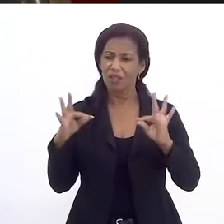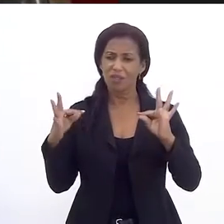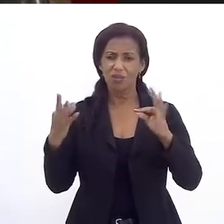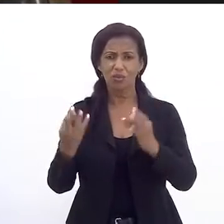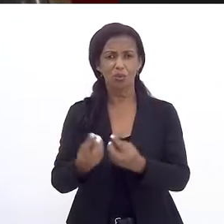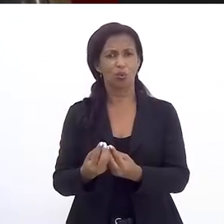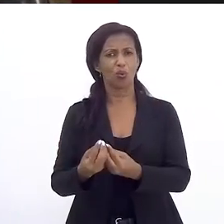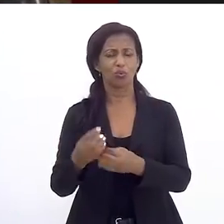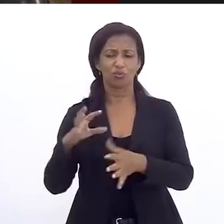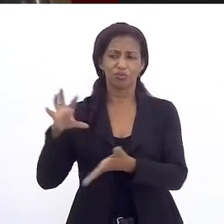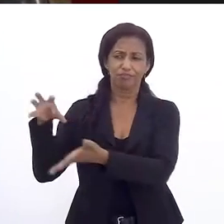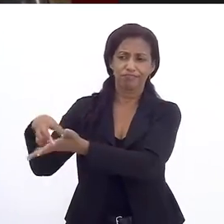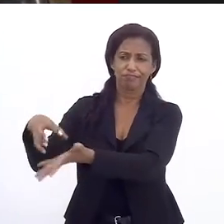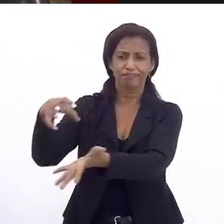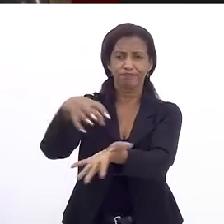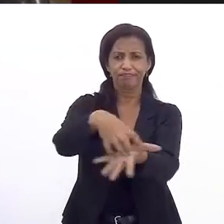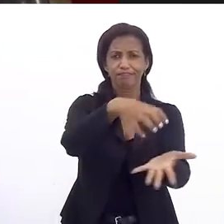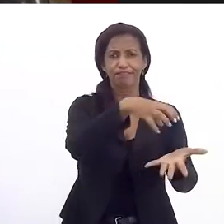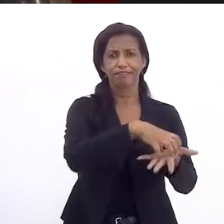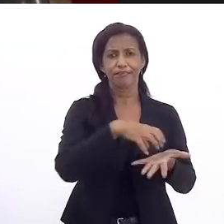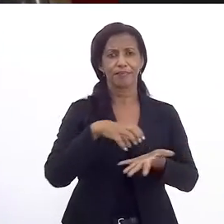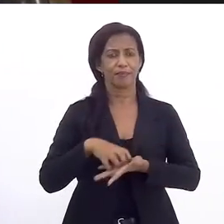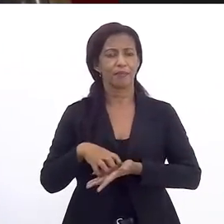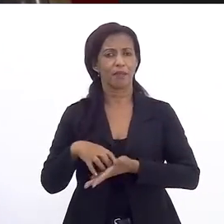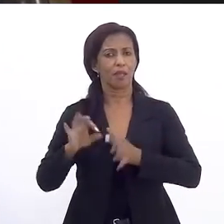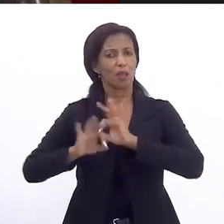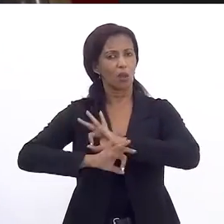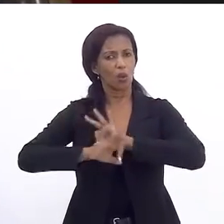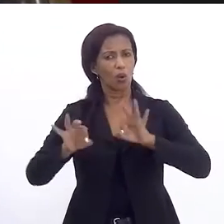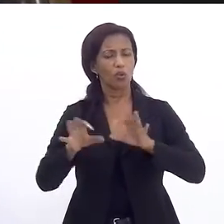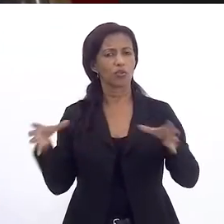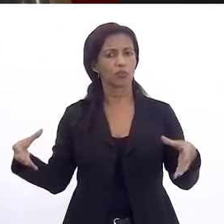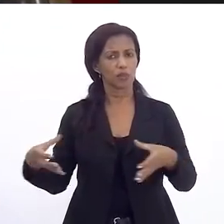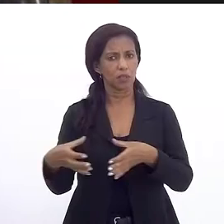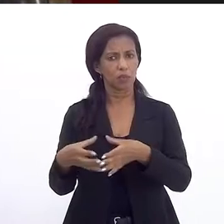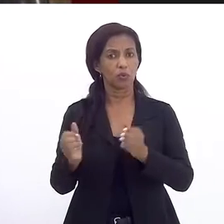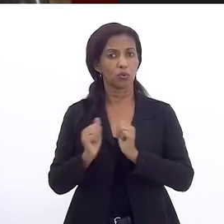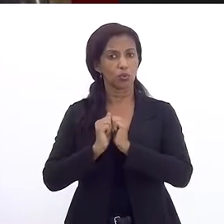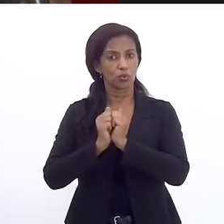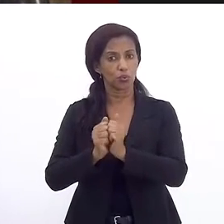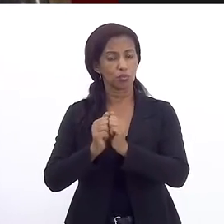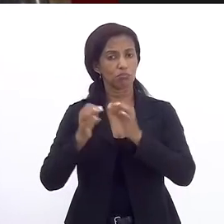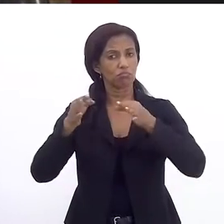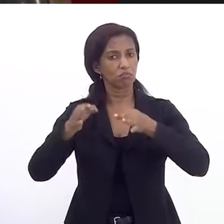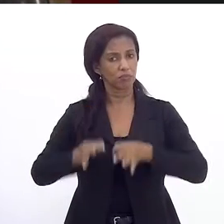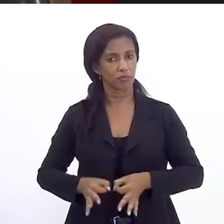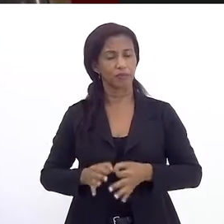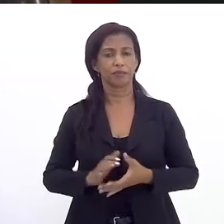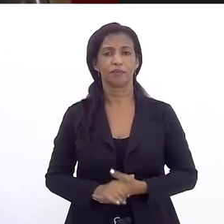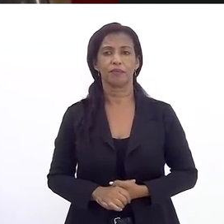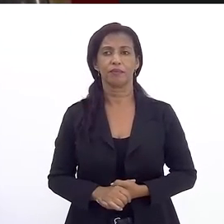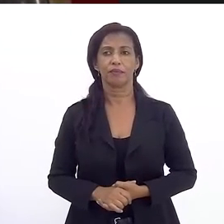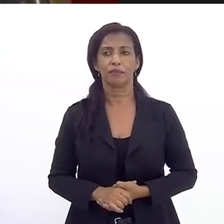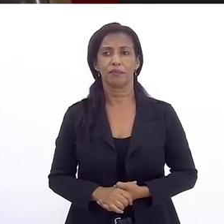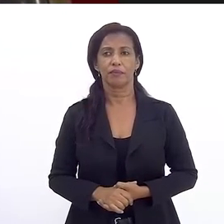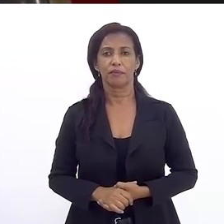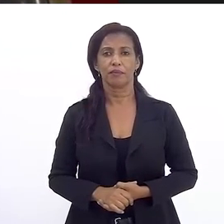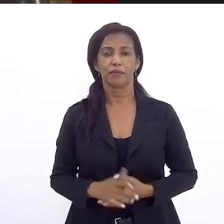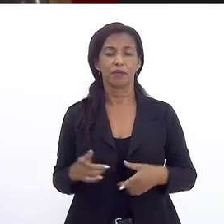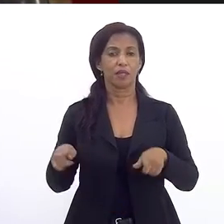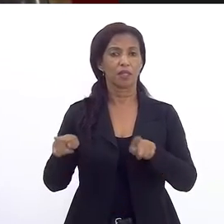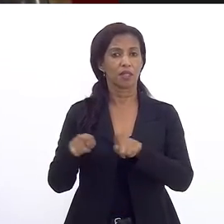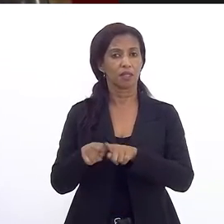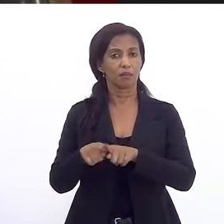na saúde, no, em todos os setores. Éramos uma ótima equipe juntos, que deu